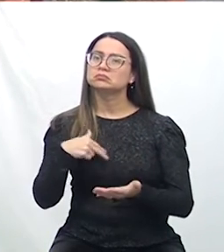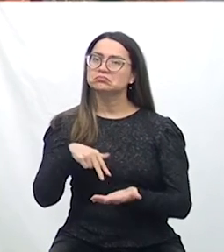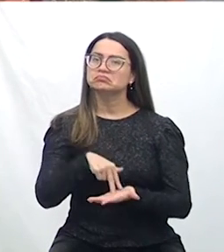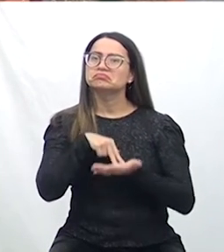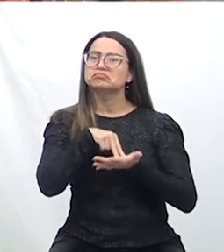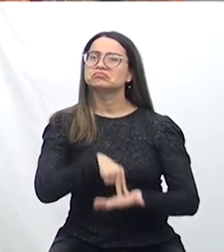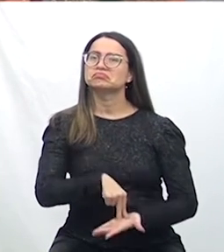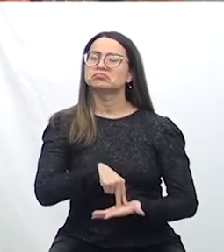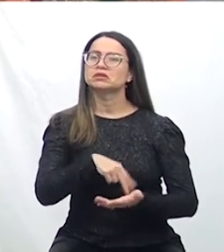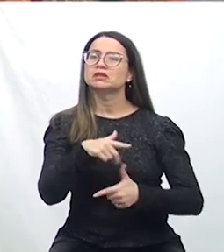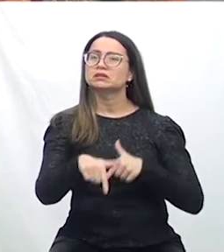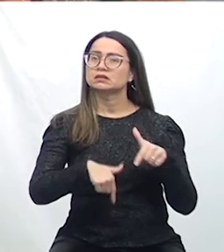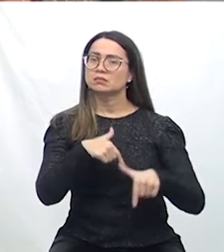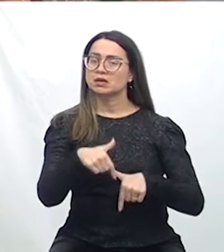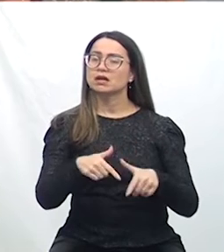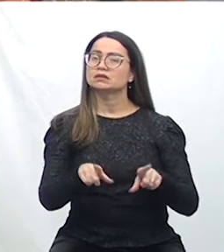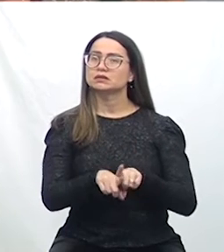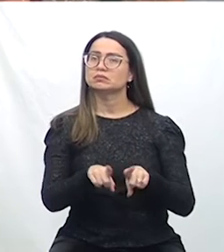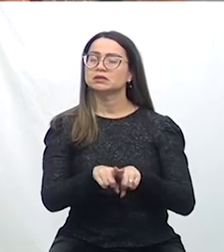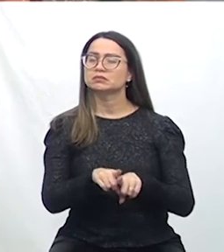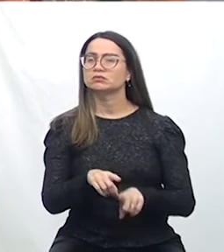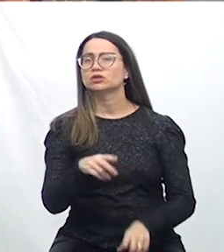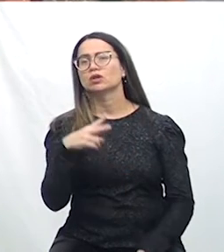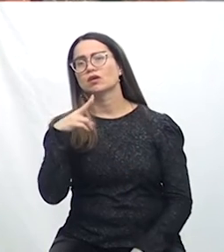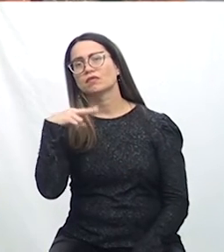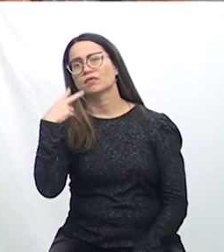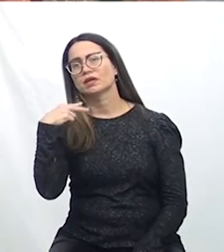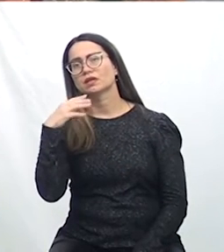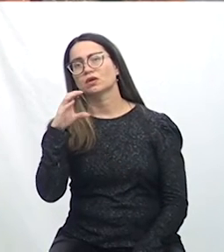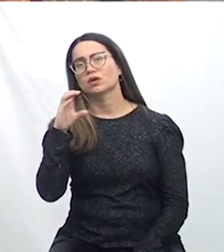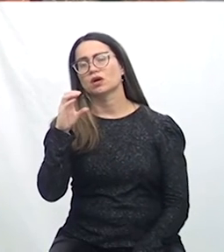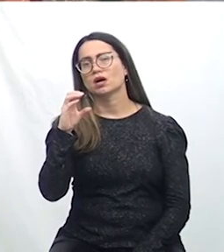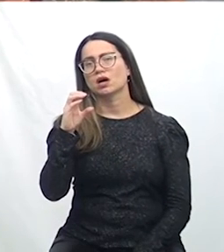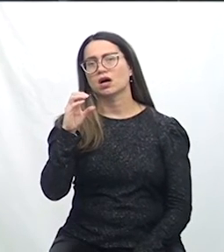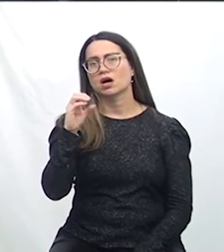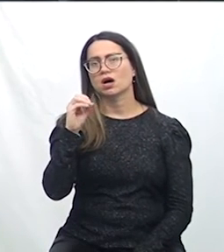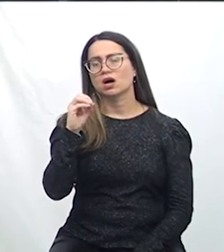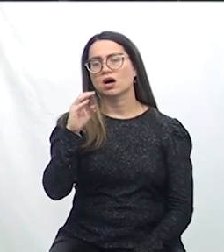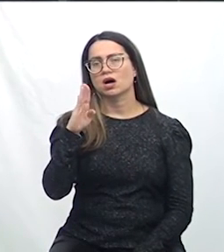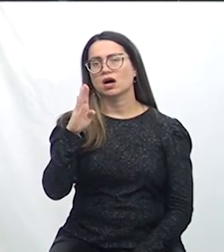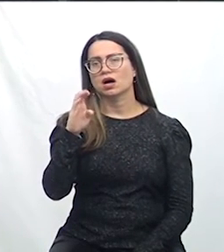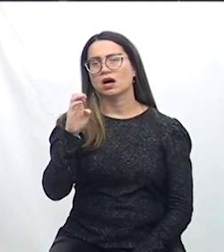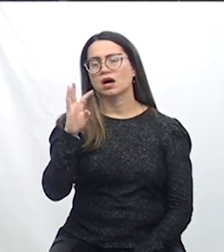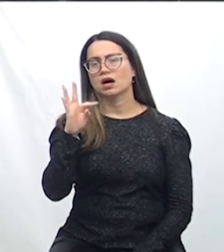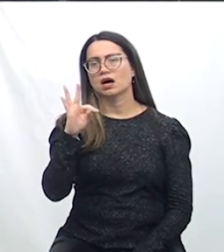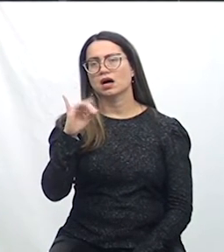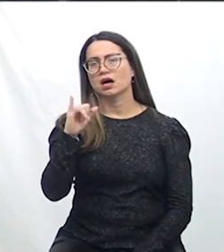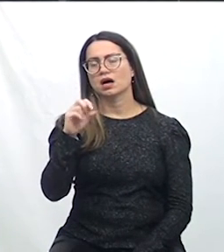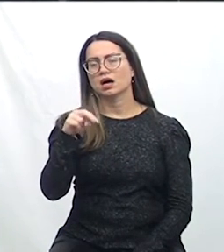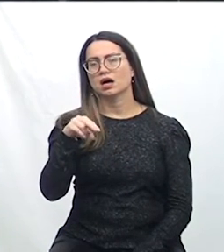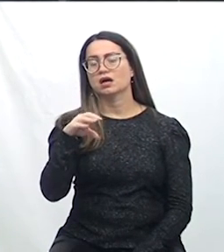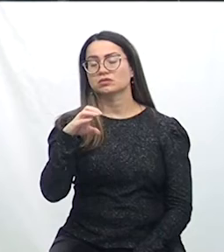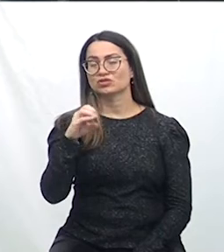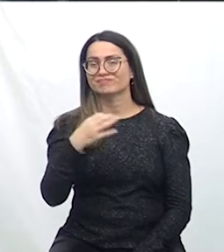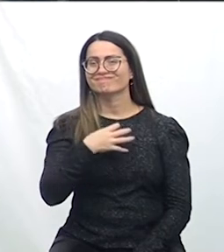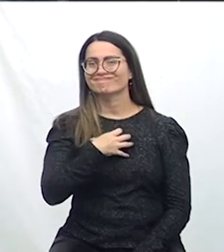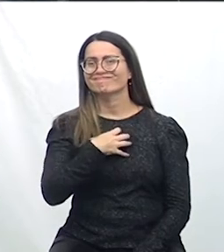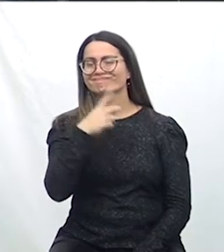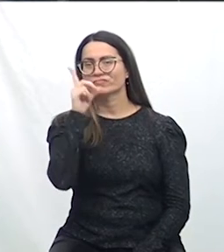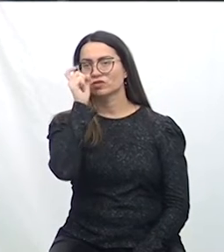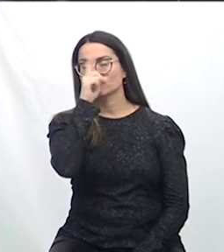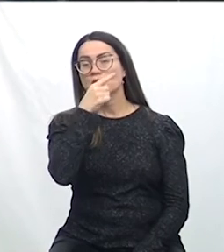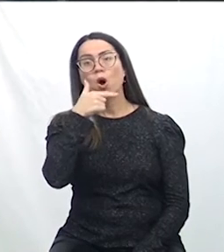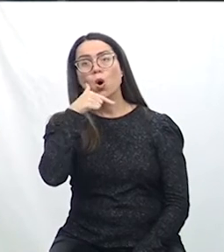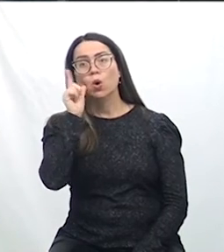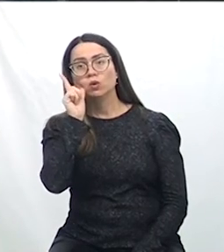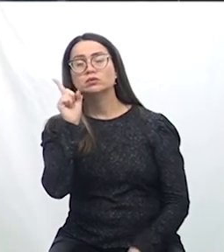trabalhar. Nosso vereador Albertino Pacheco sente isso na pele, o quanto é difícil. Nós ontem mesmo